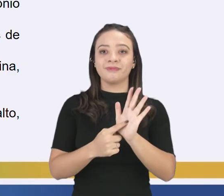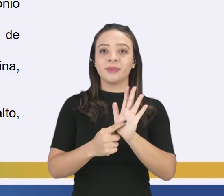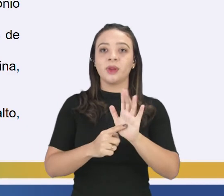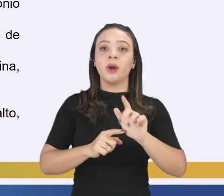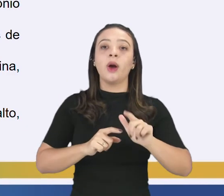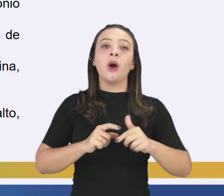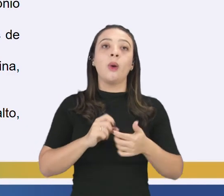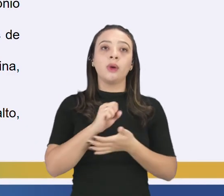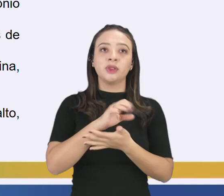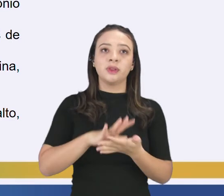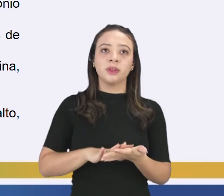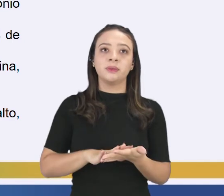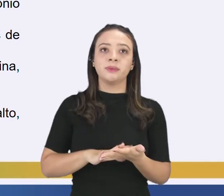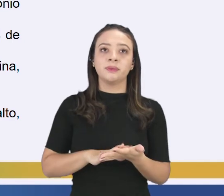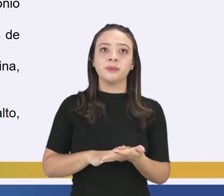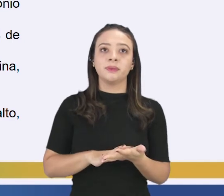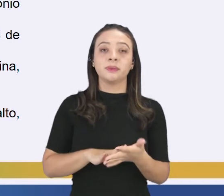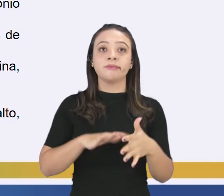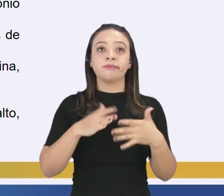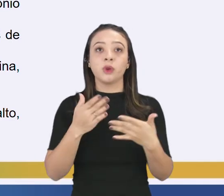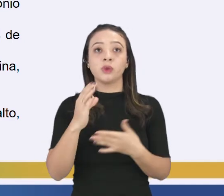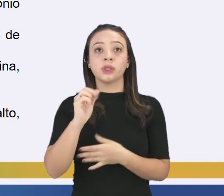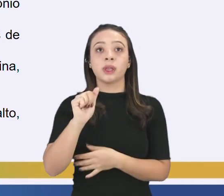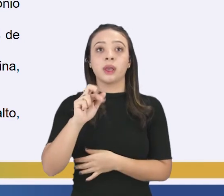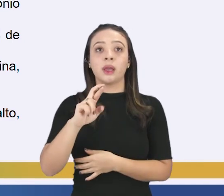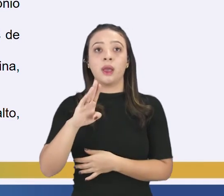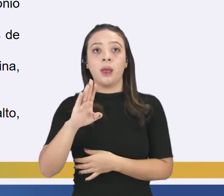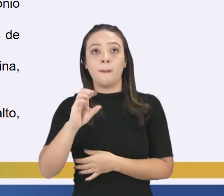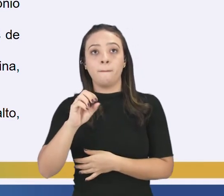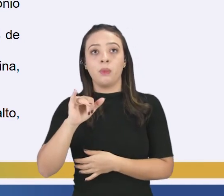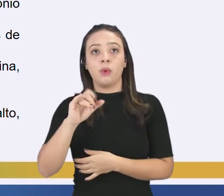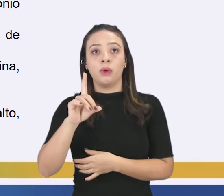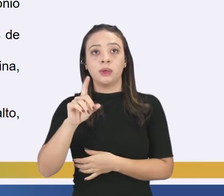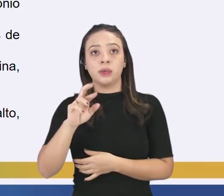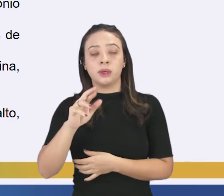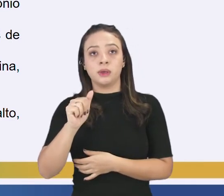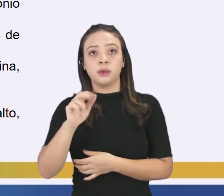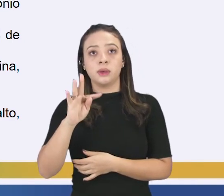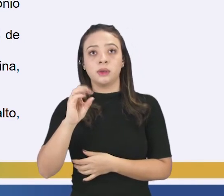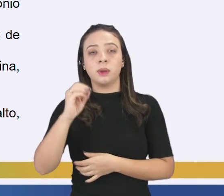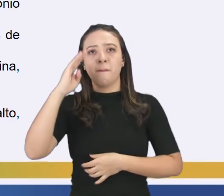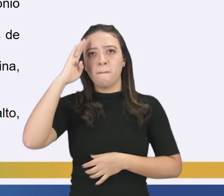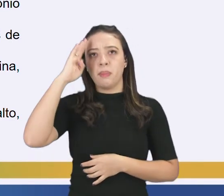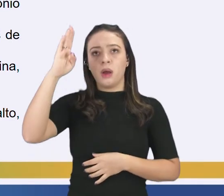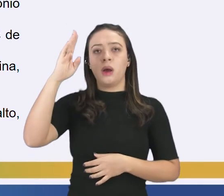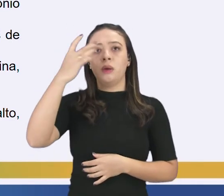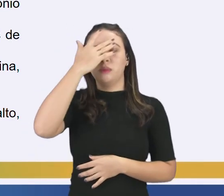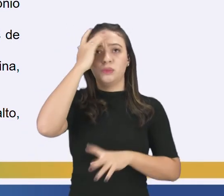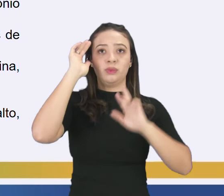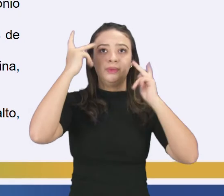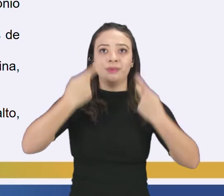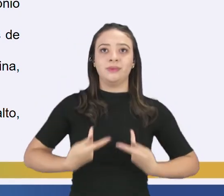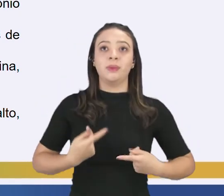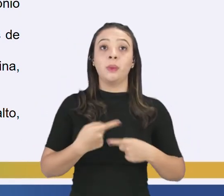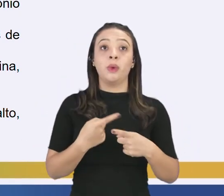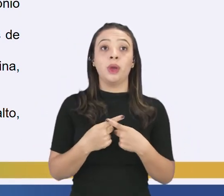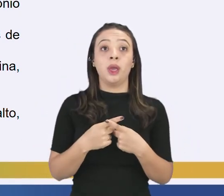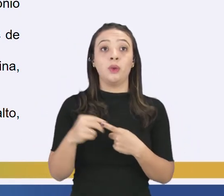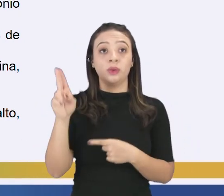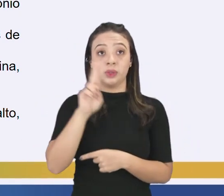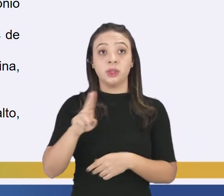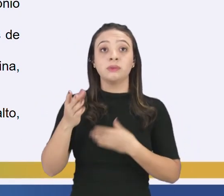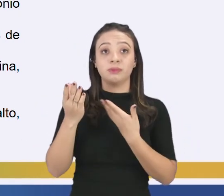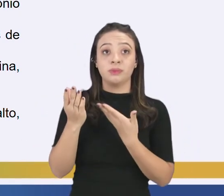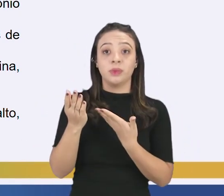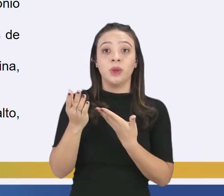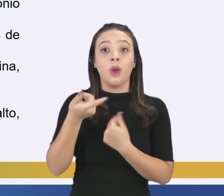Enem. O metabolismo dos carboidratos é fundamental para o ser humano, pois a partir desses compostos orgânicos obtém uma